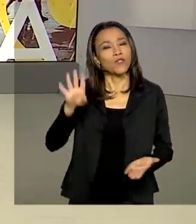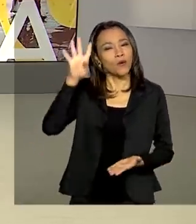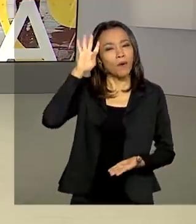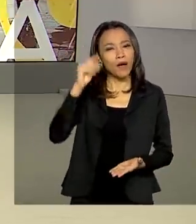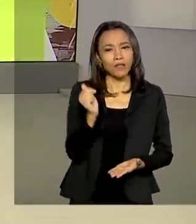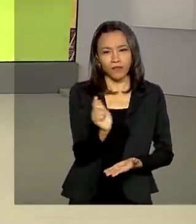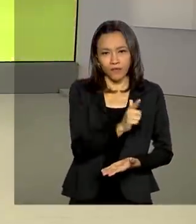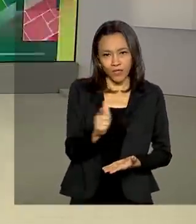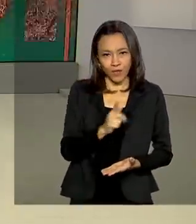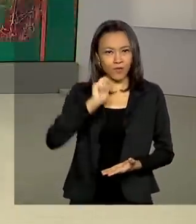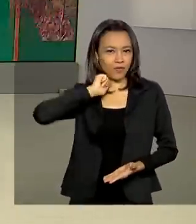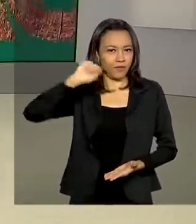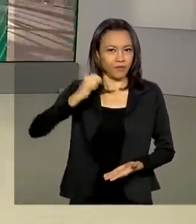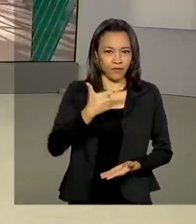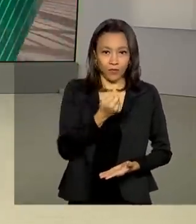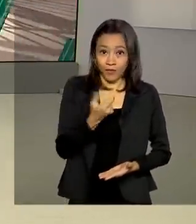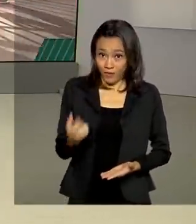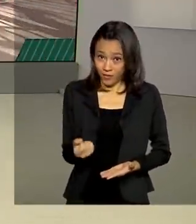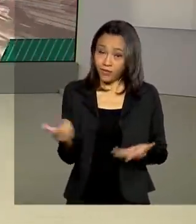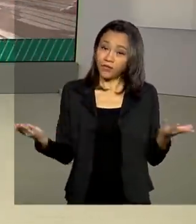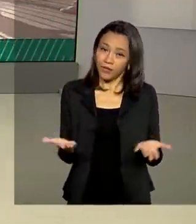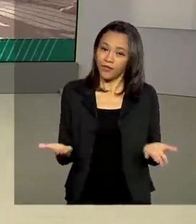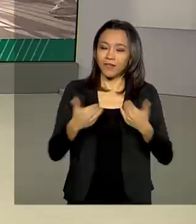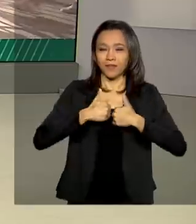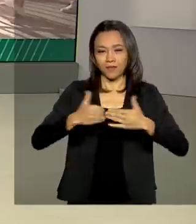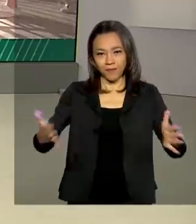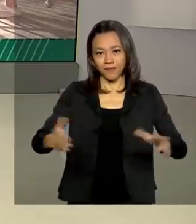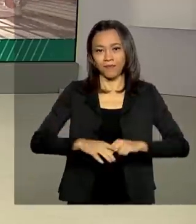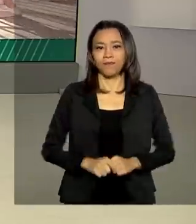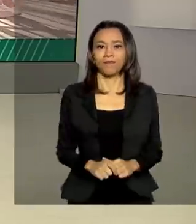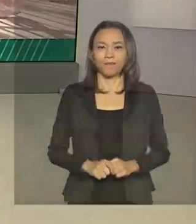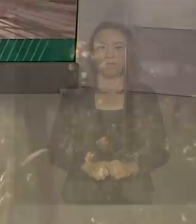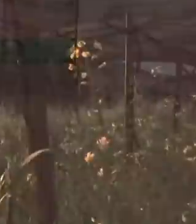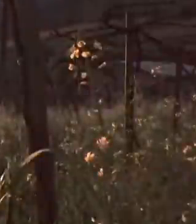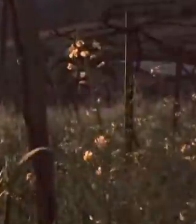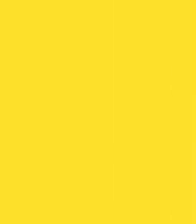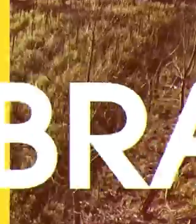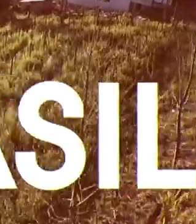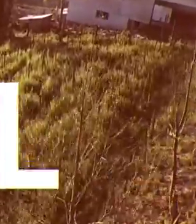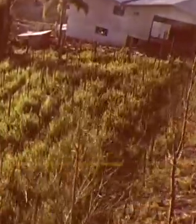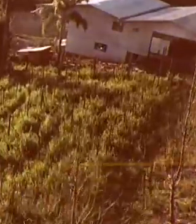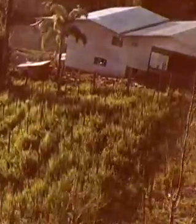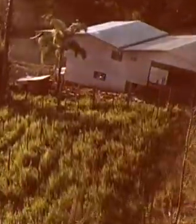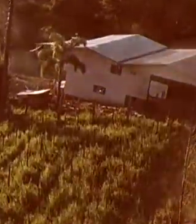22 de abril de 2020. O Brasil em Dia começa agora.